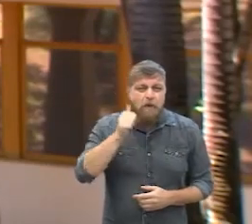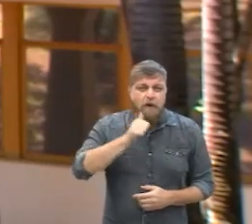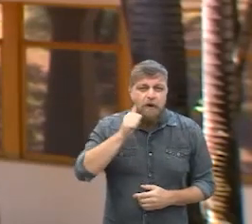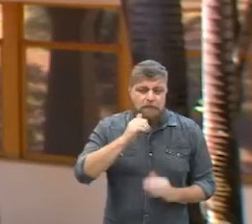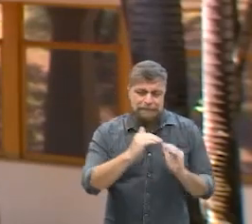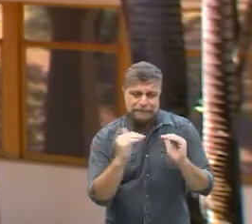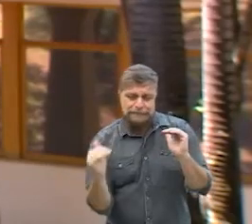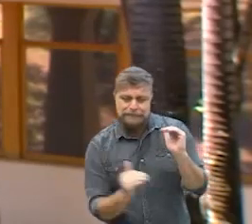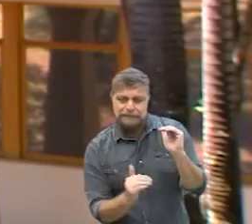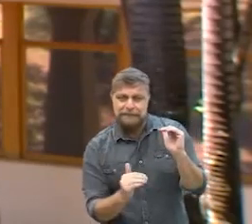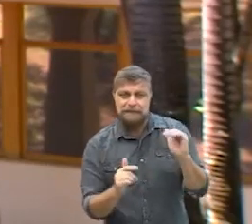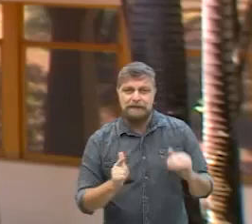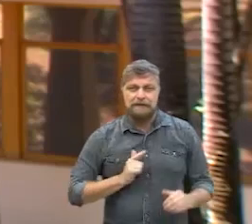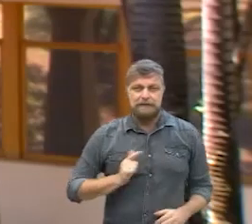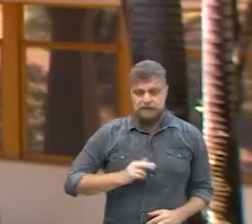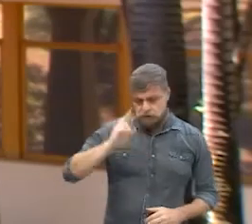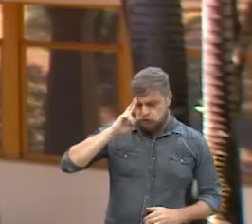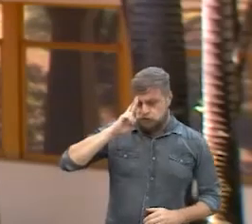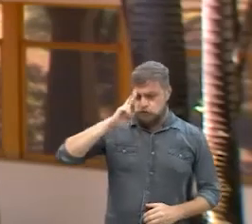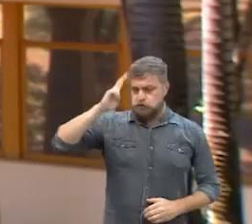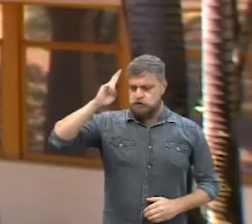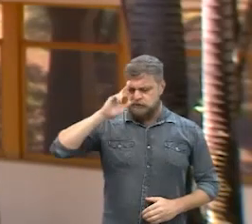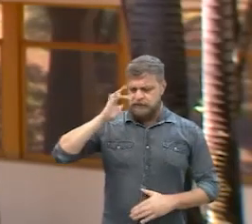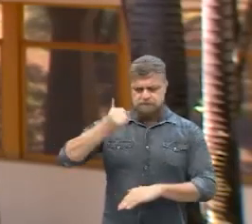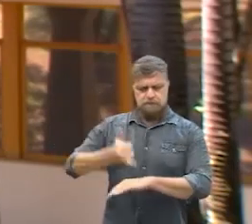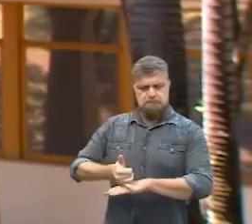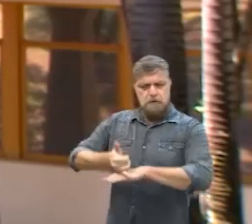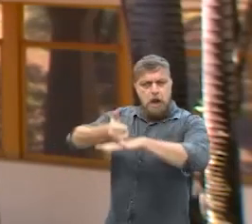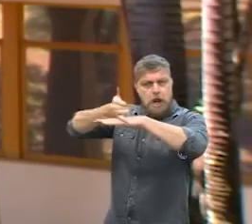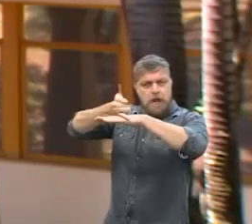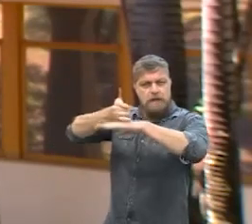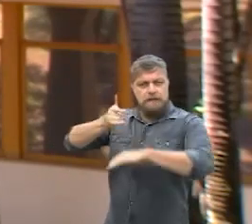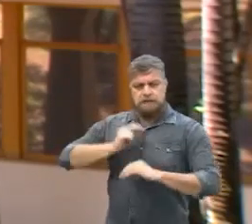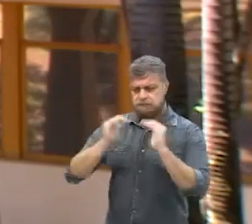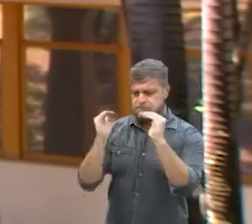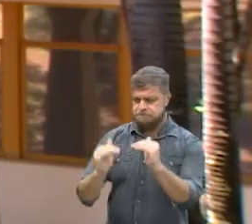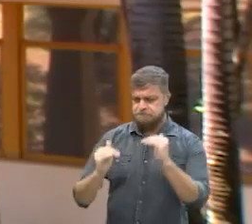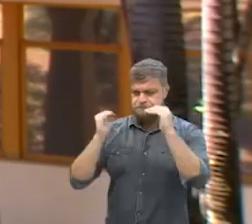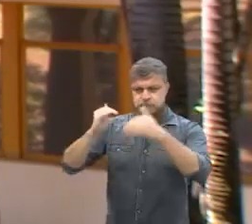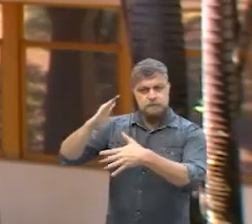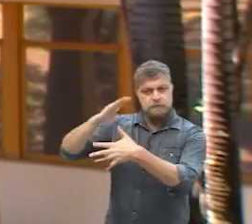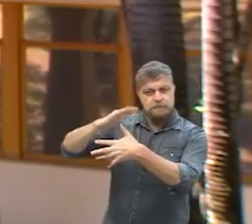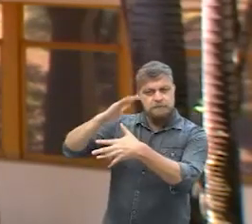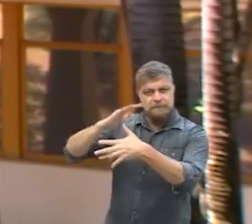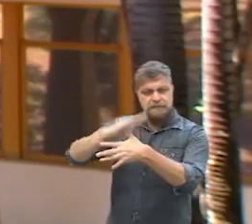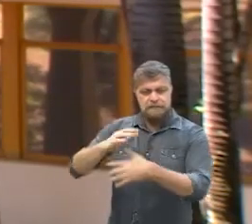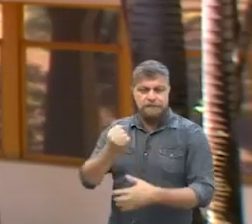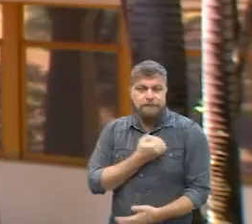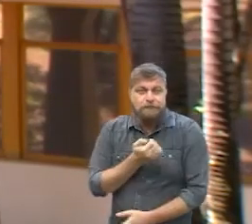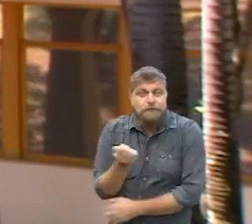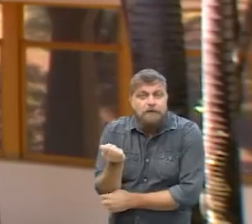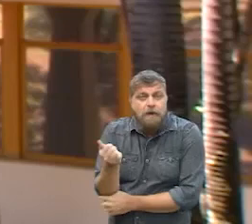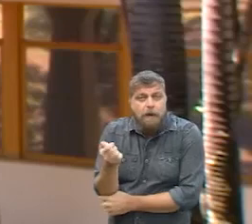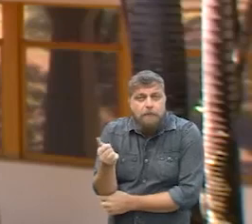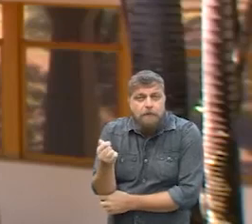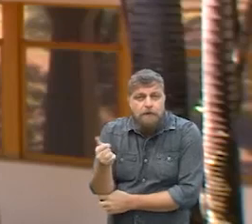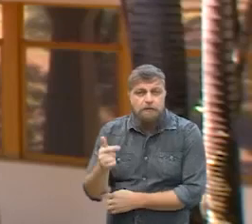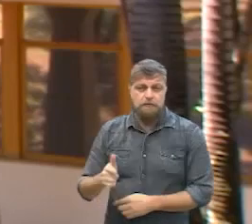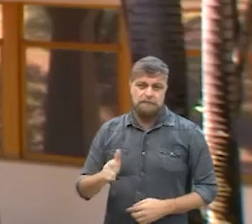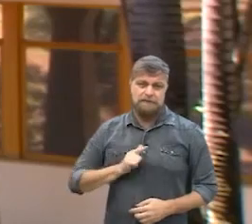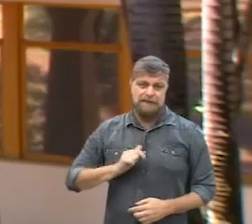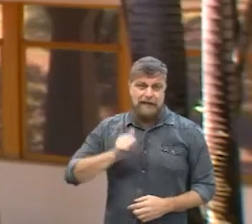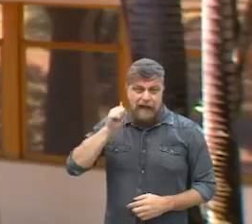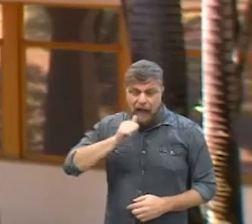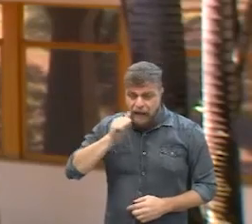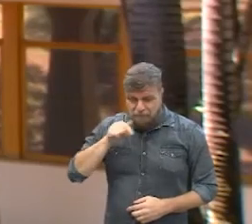menor, e o número de cargos de chefia ou em níveis mais altos de carreira é um número reduzido, então é menor ainda a chance de